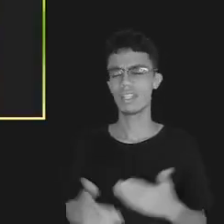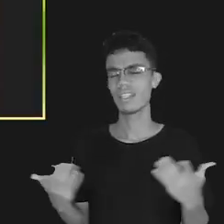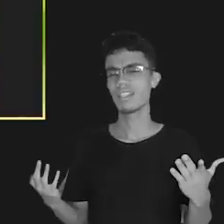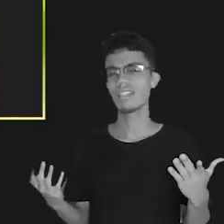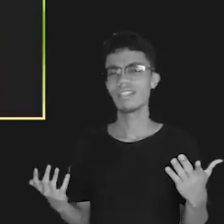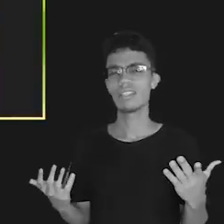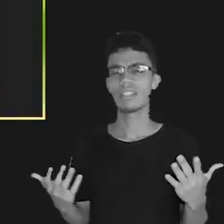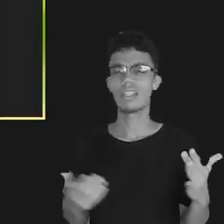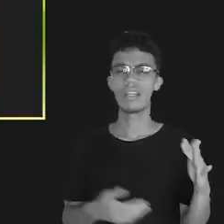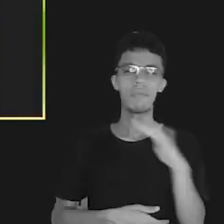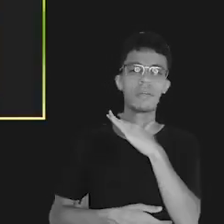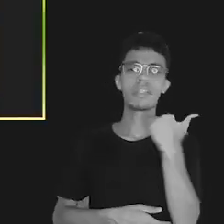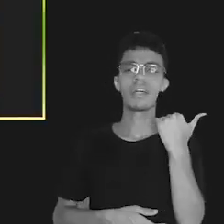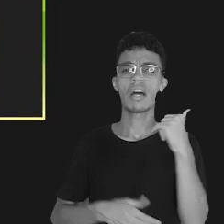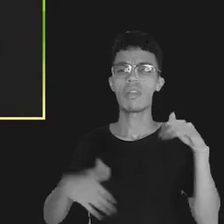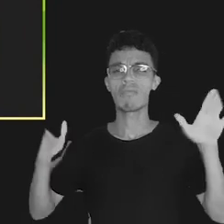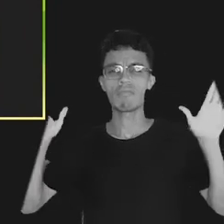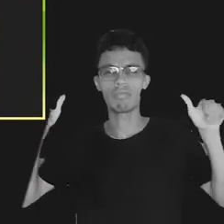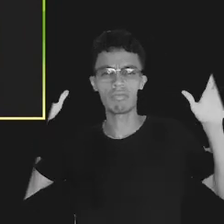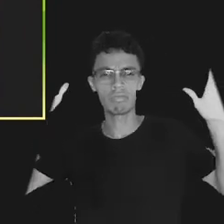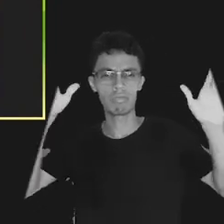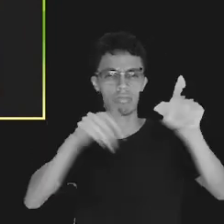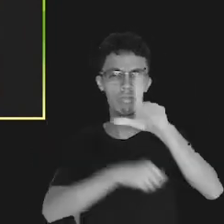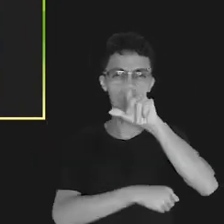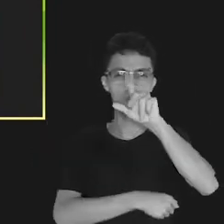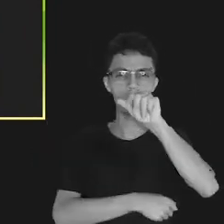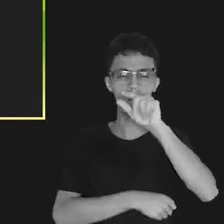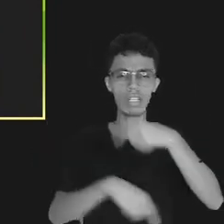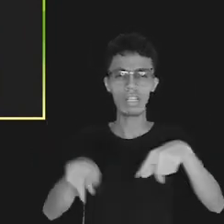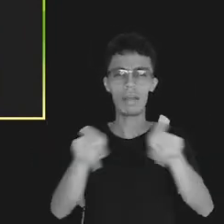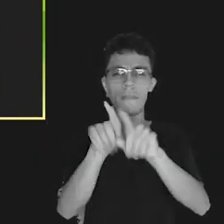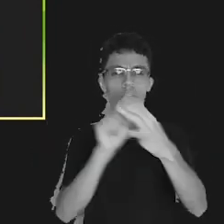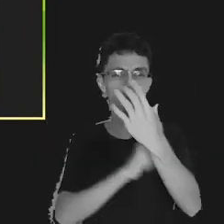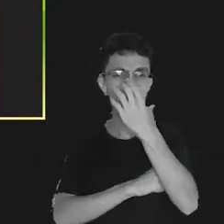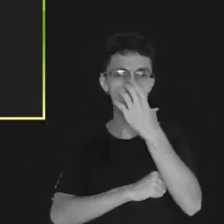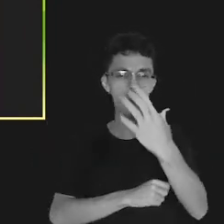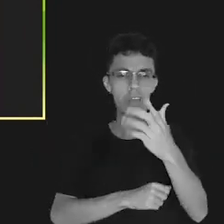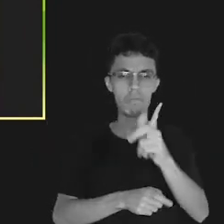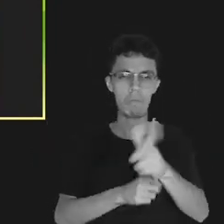excelências, mataram os pássaros, mataram os cães.